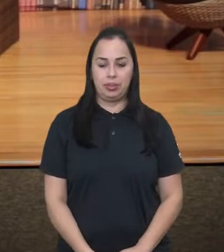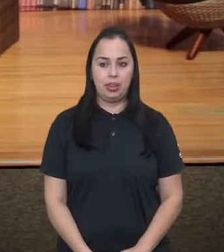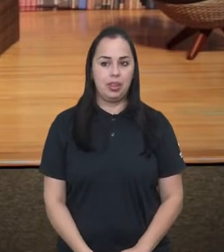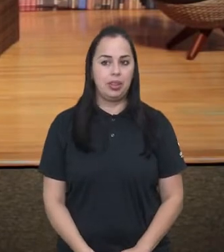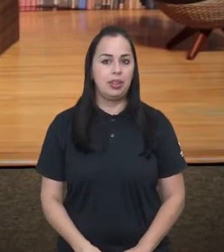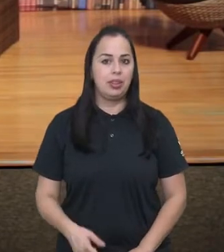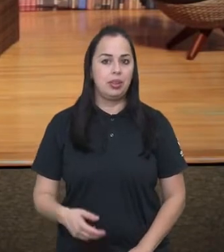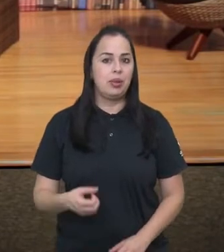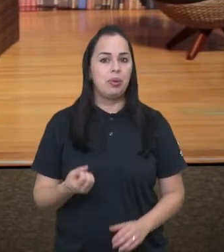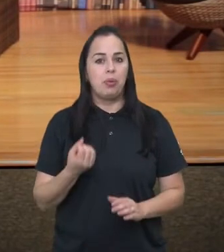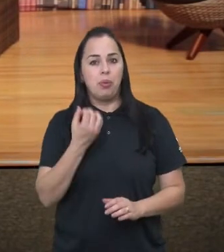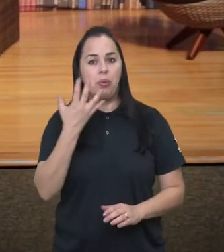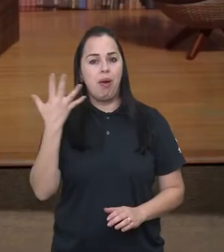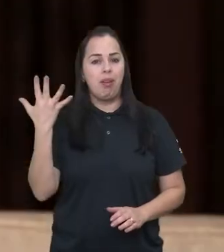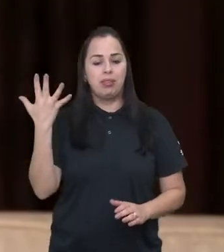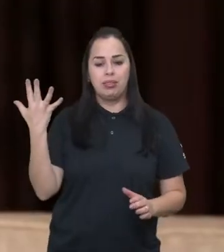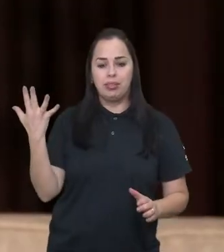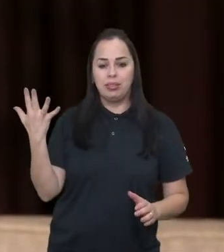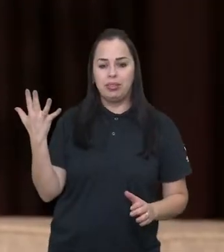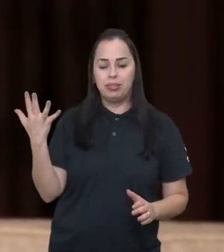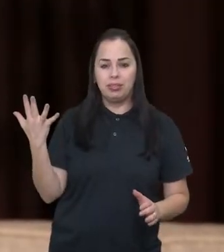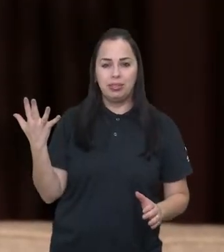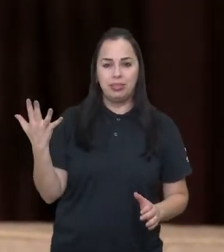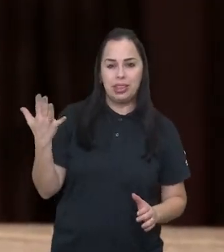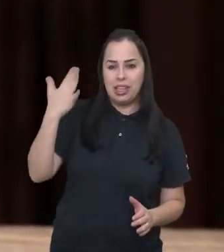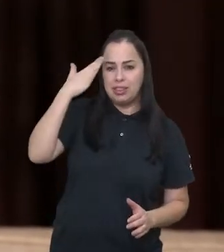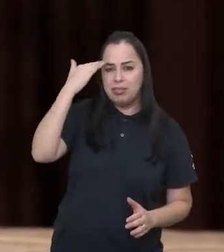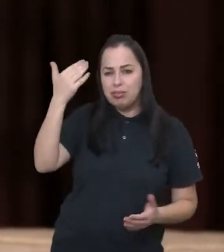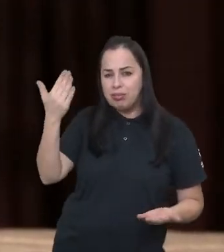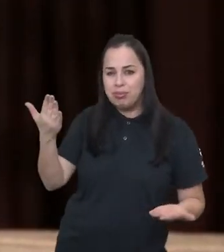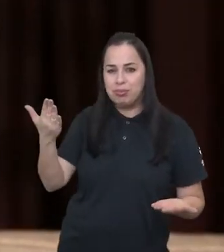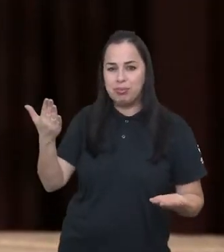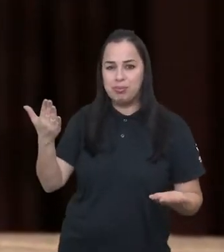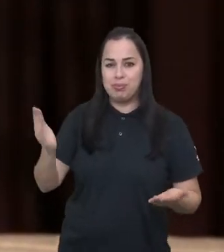Quantas vaias e insucessos o senhor suportaria?